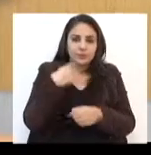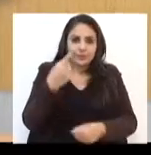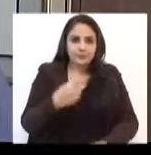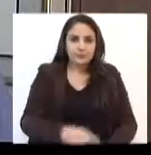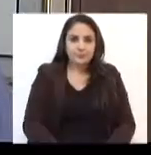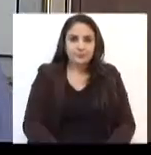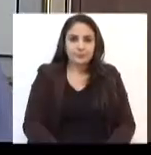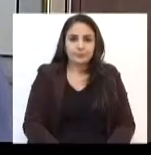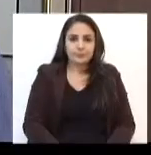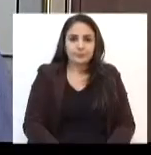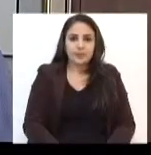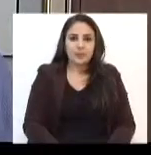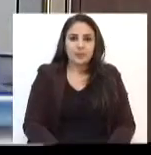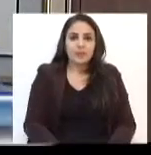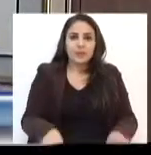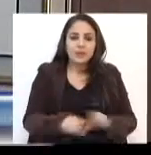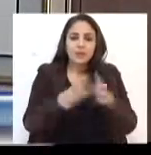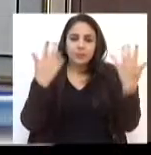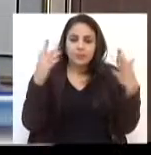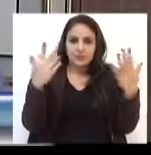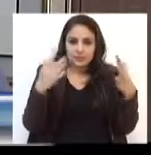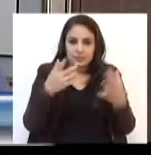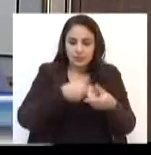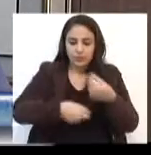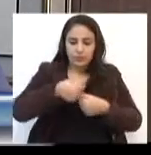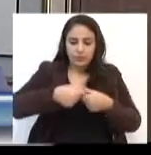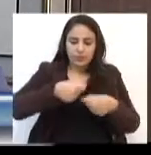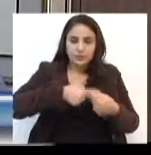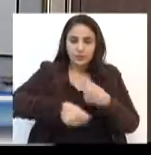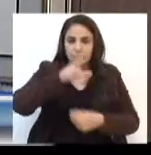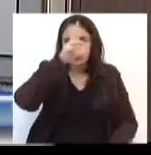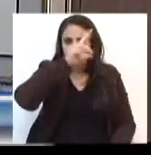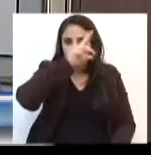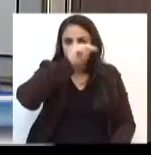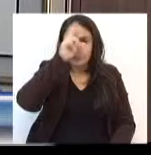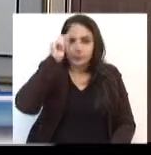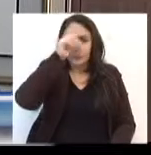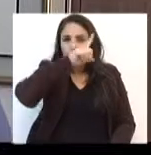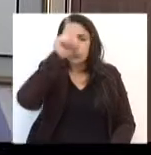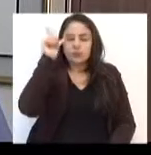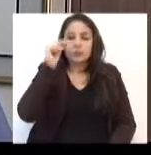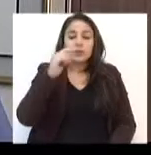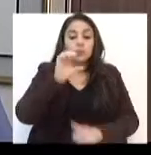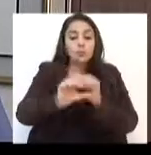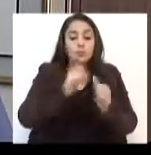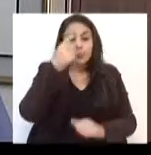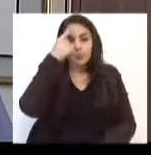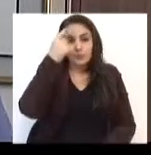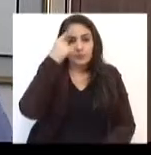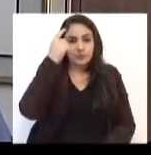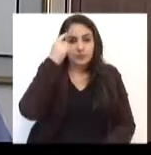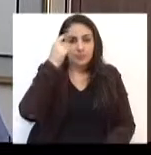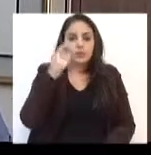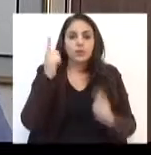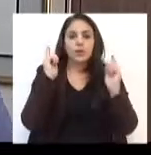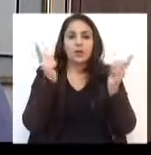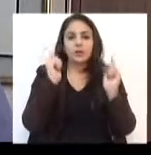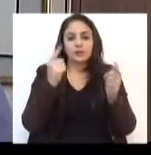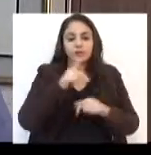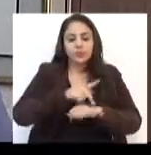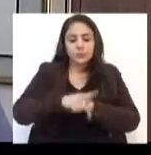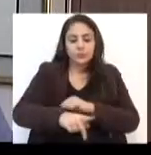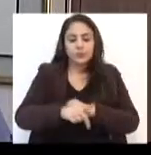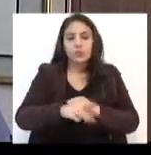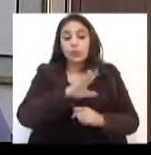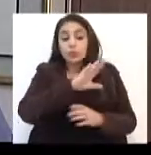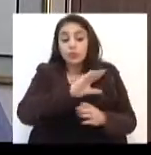anos. Parabenizar a administração do prefeito Luciano, que mudou o pensamento de Carnaval de Passo Fundo. Ele já deu um pontapé inicial,